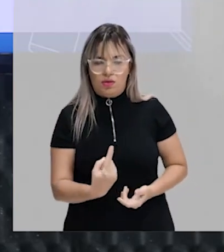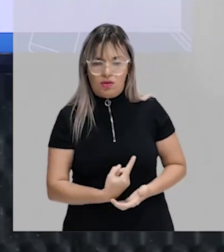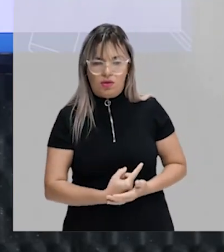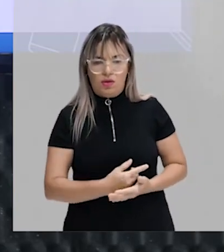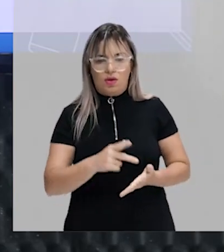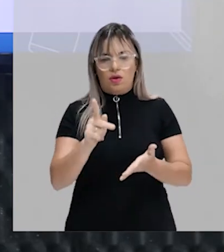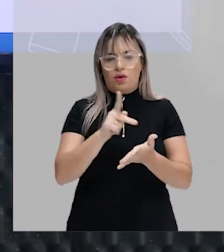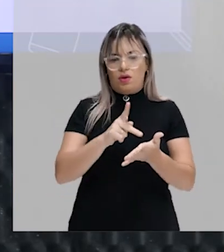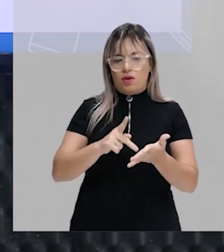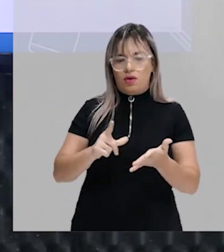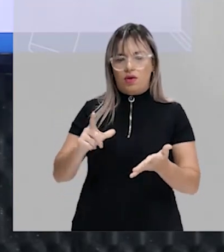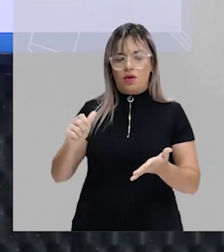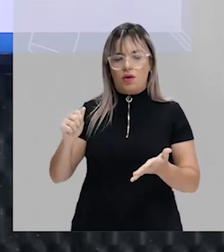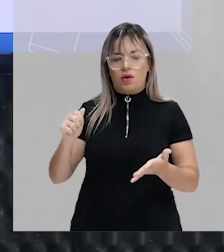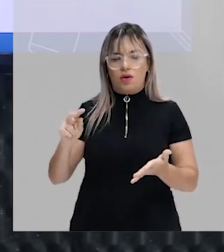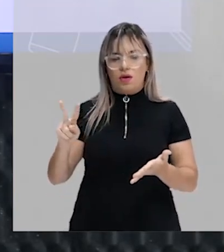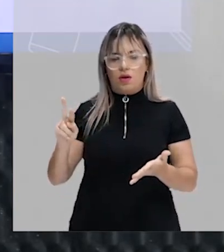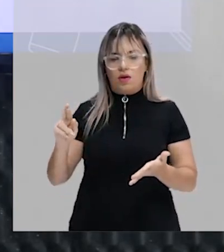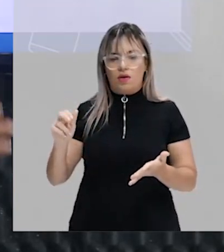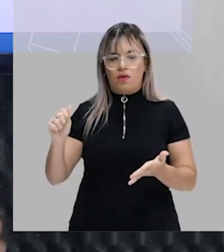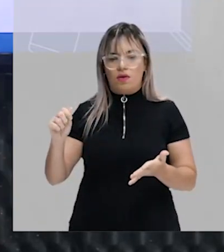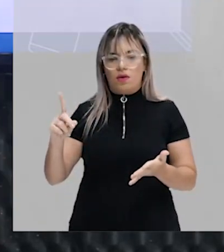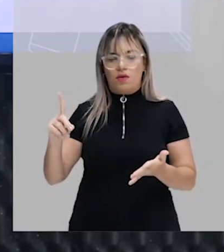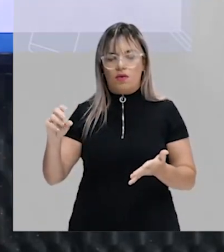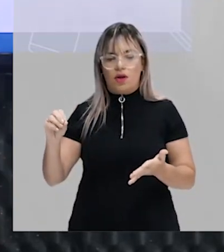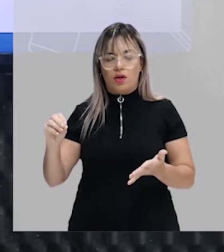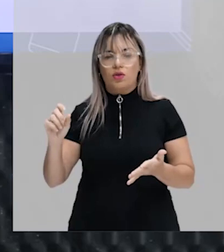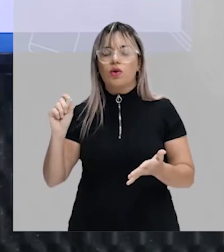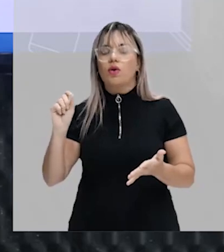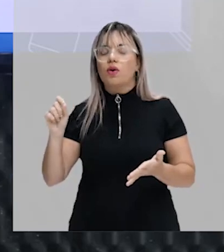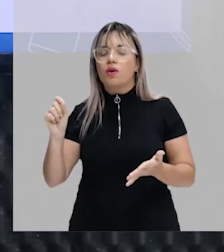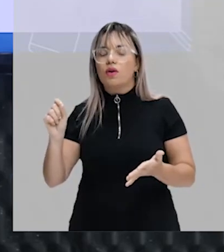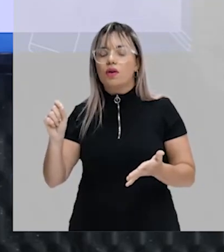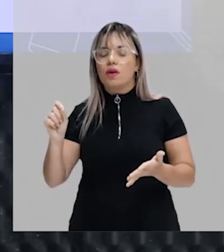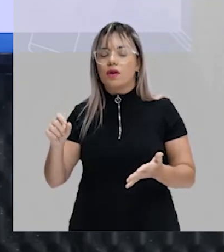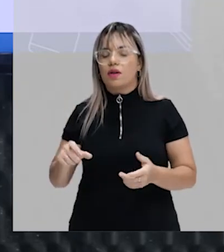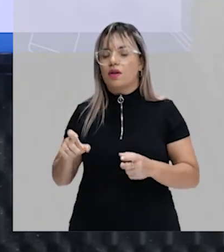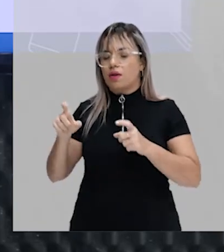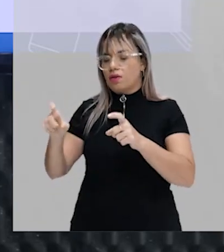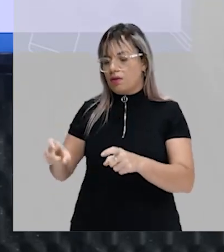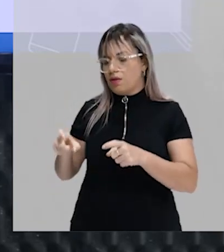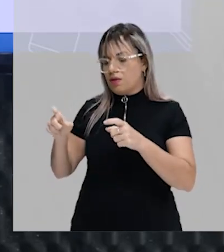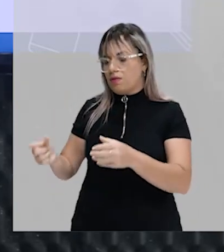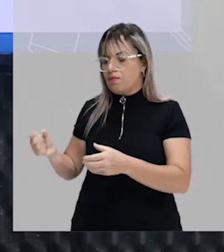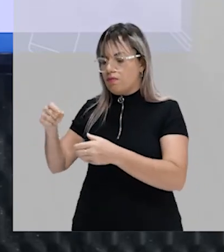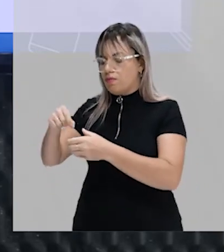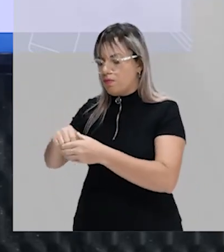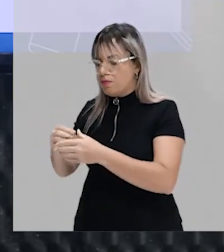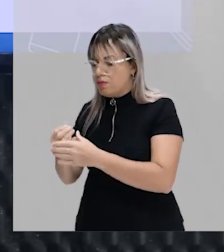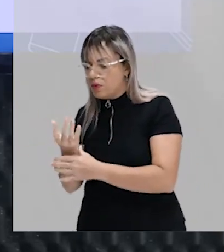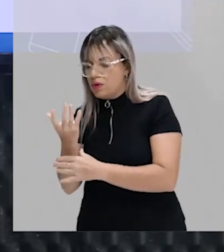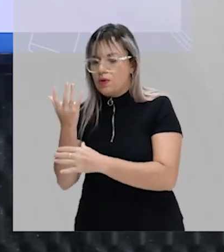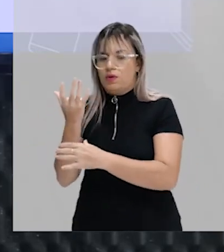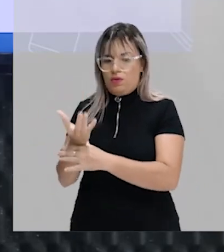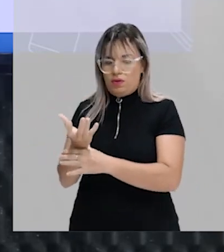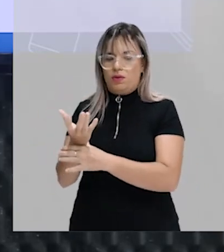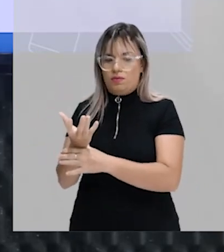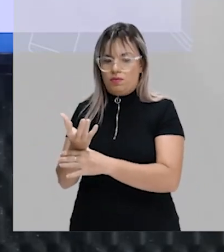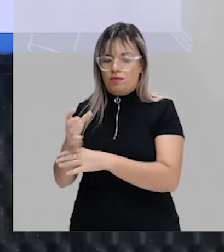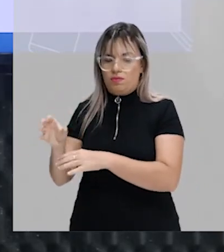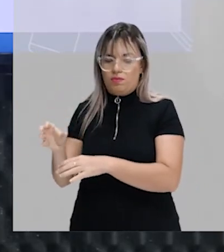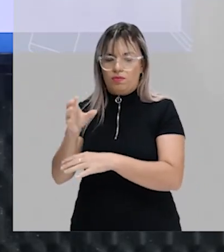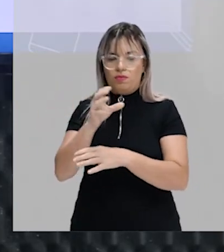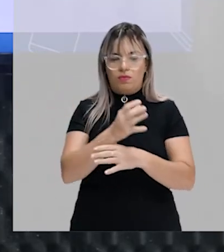poema é Lavrador. Quem é o lavrador? Aquela pessoa que trabalha no campo, que lida com a terra, que planta, que colhe, que ara, enfim. Aí